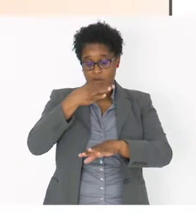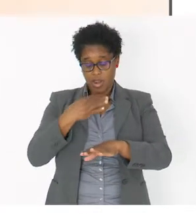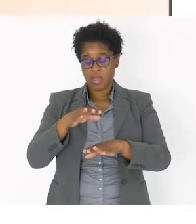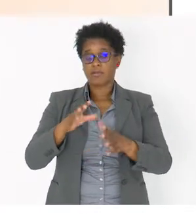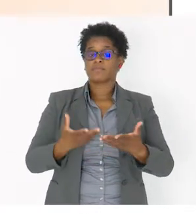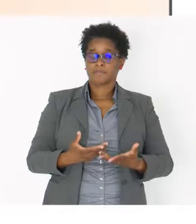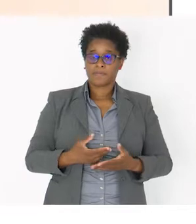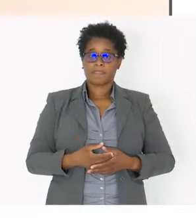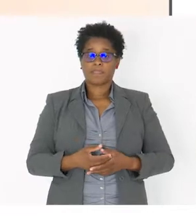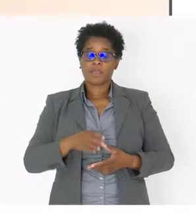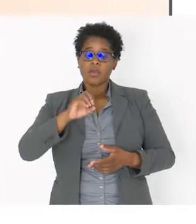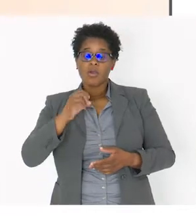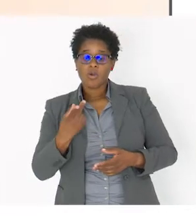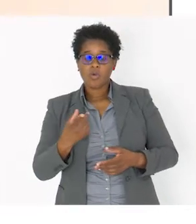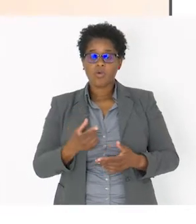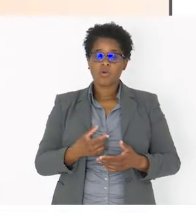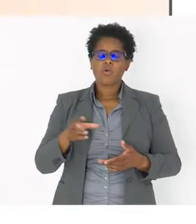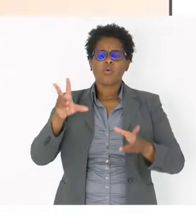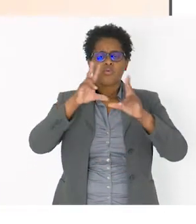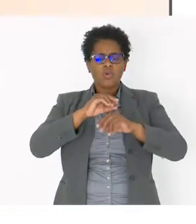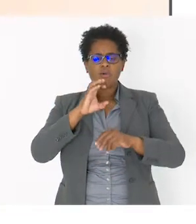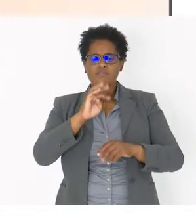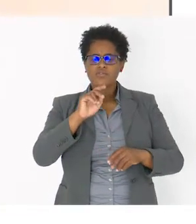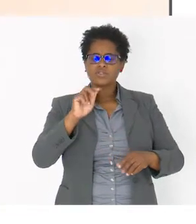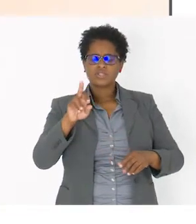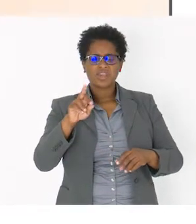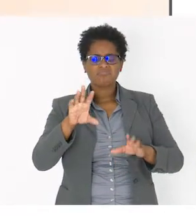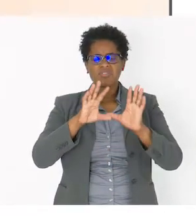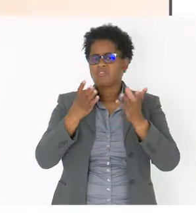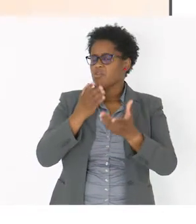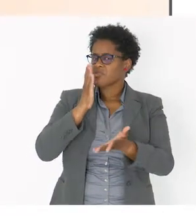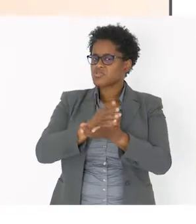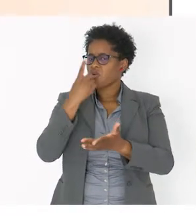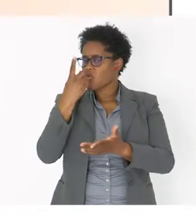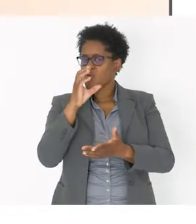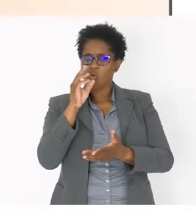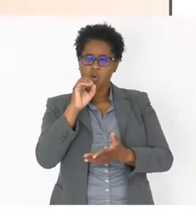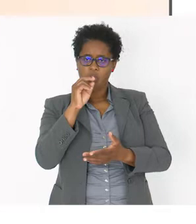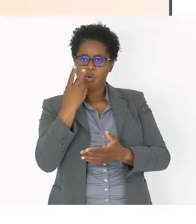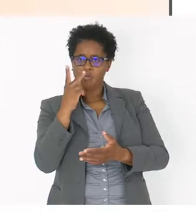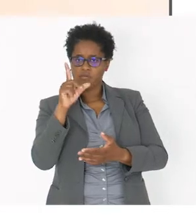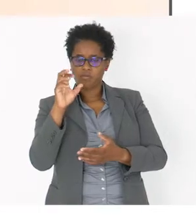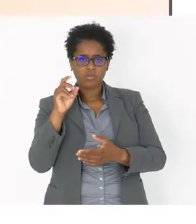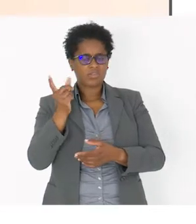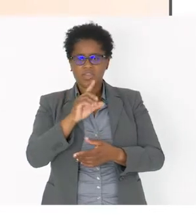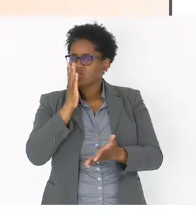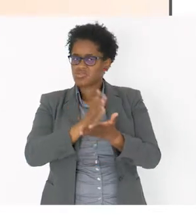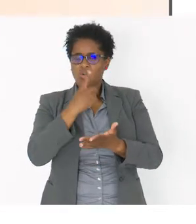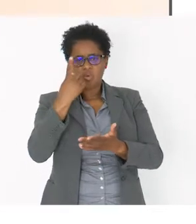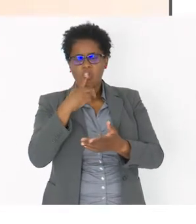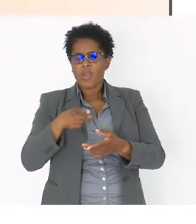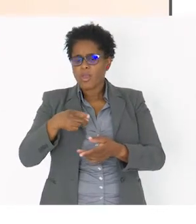ou melhor dizendo, o novo ser não se forma somente com um óvulo, nem somente com